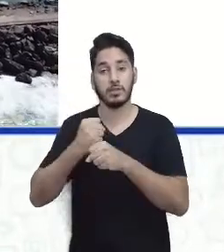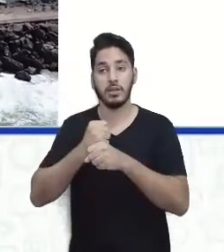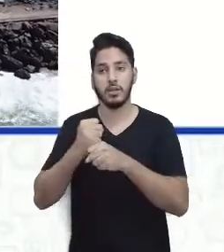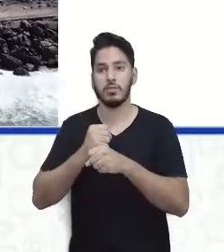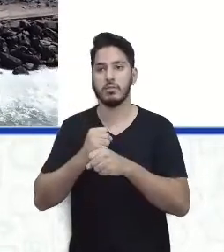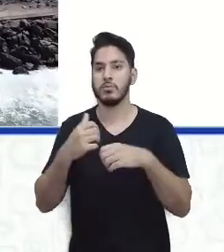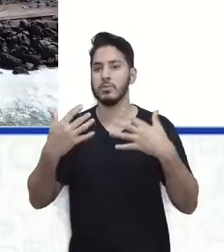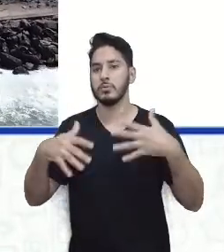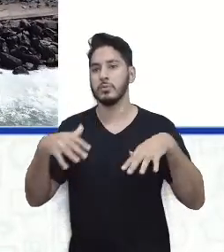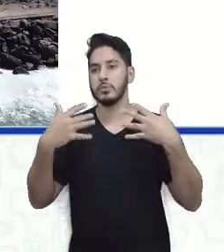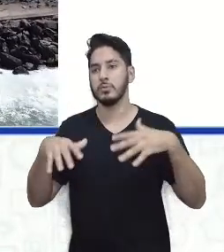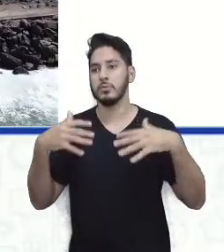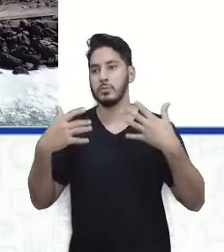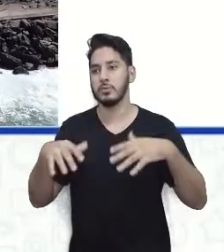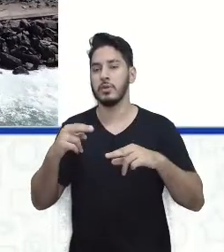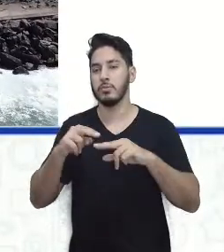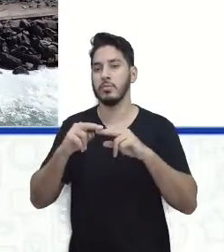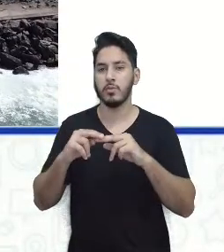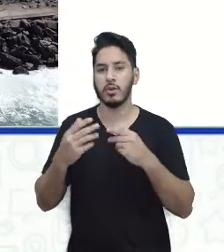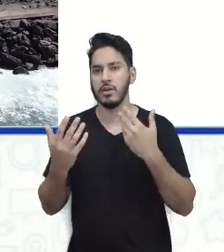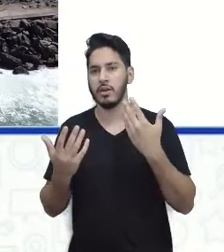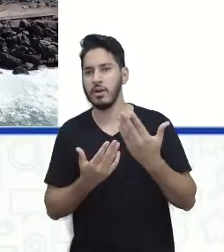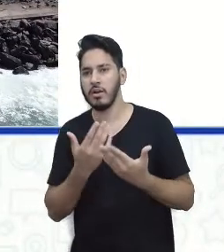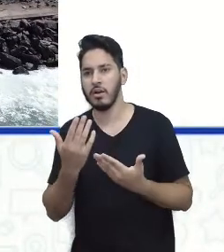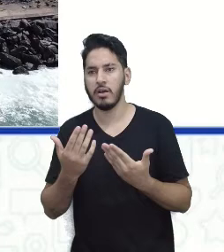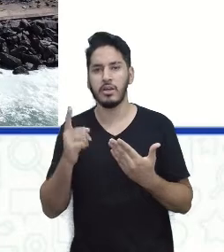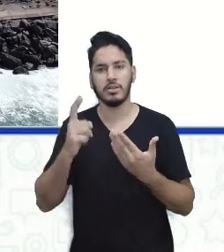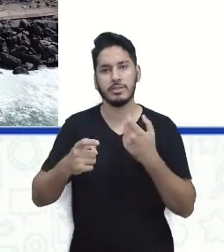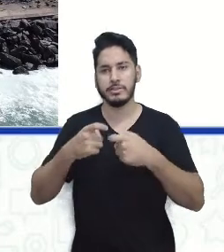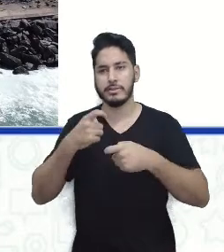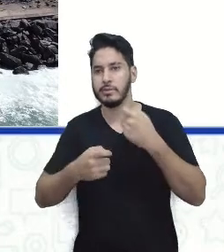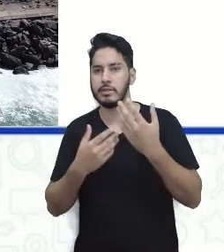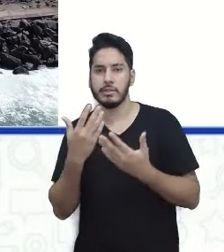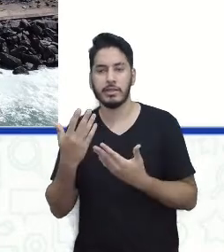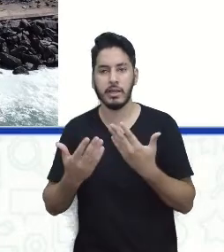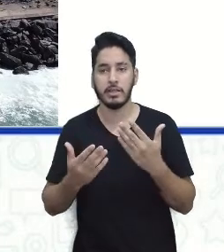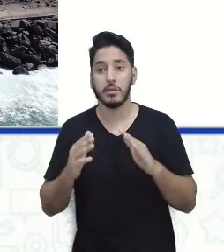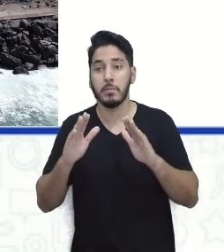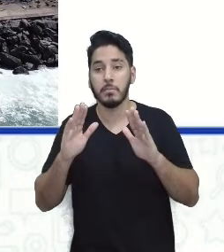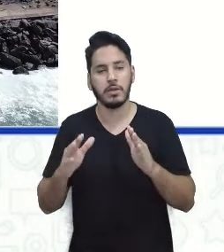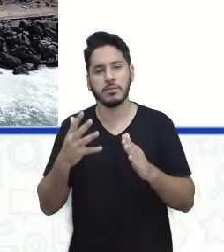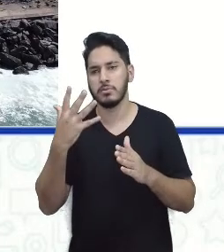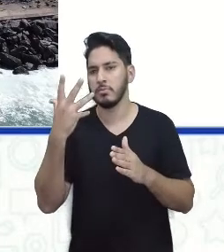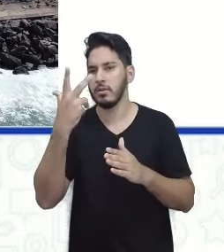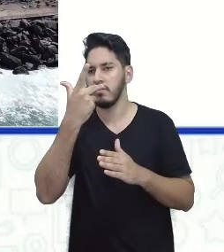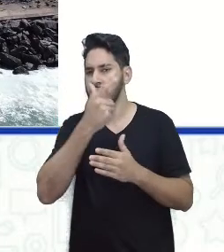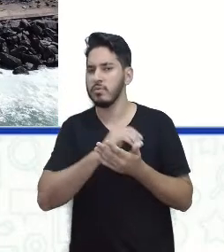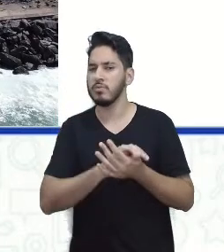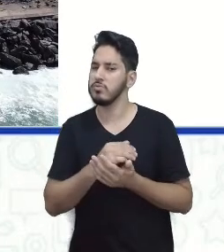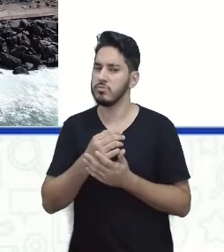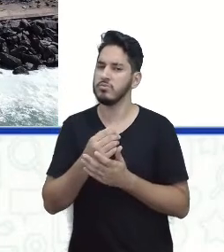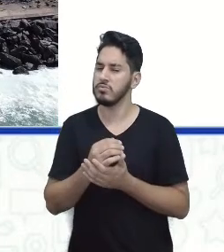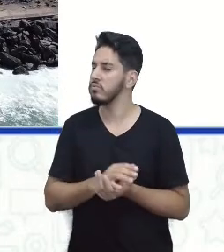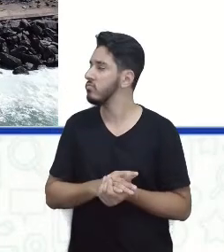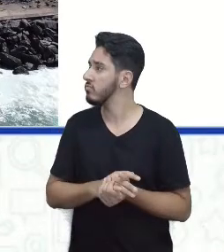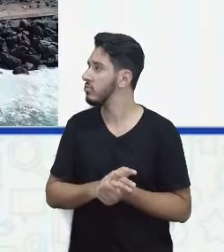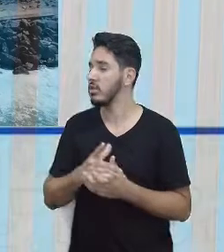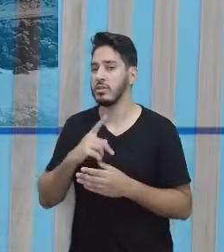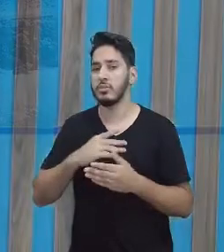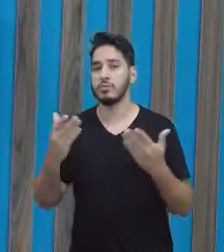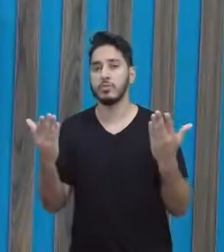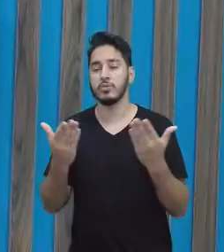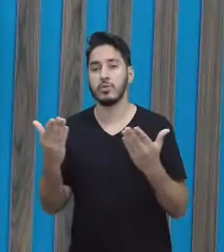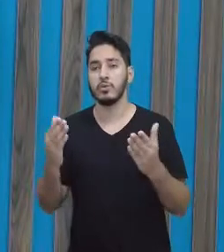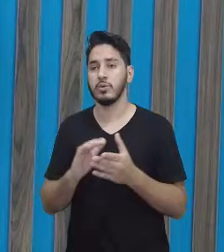muito polêmica, né, por conta dessa questão mesmo da sexualidade. Mas que beleza, que coisa linda, né, que a gente tem. Hoje é um